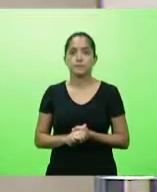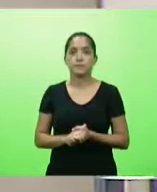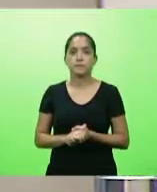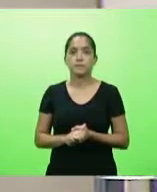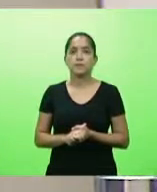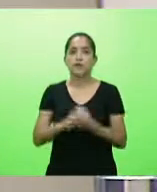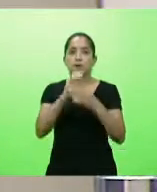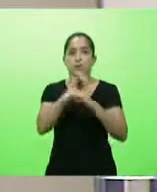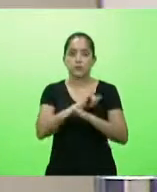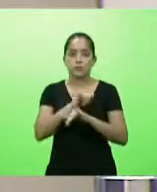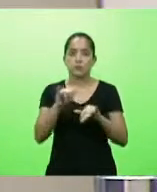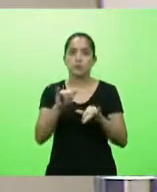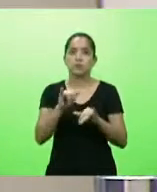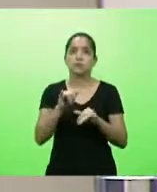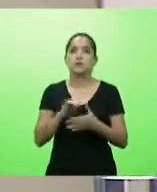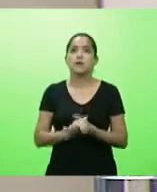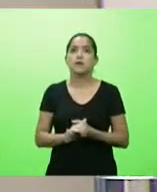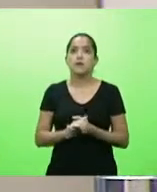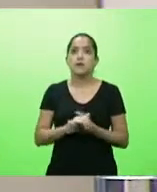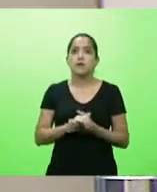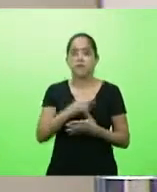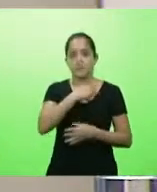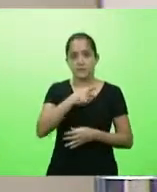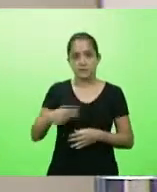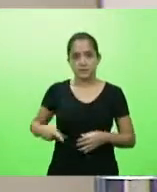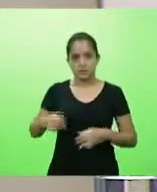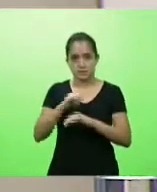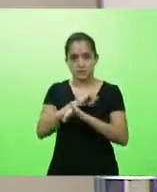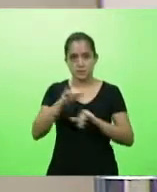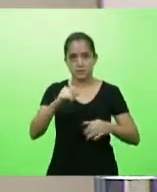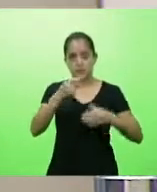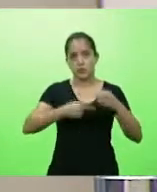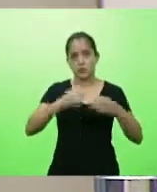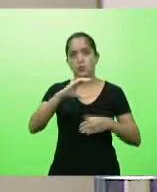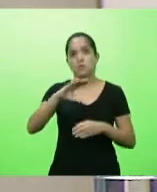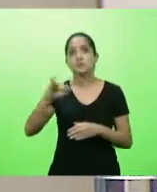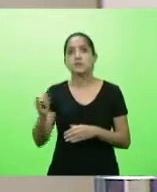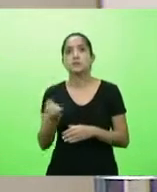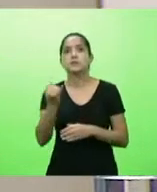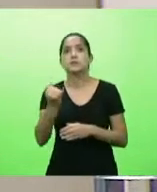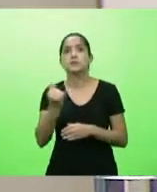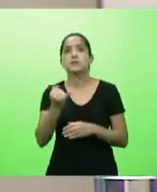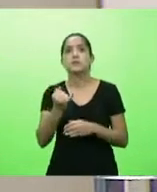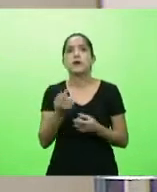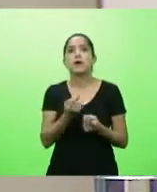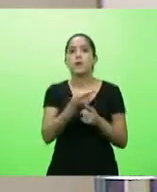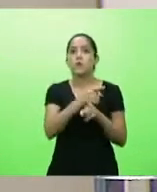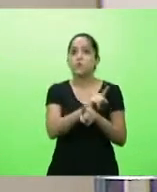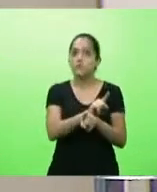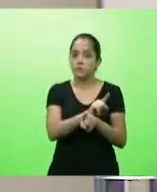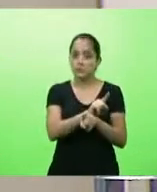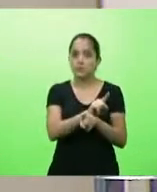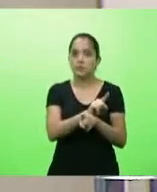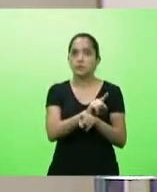Comunicação. A presidência comunica que a Comissão de Constituição e Justiça apresentou parecer contrário